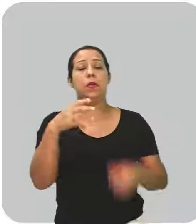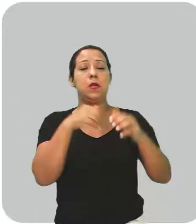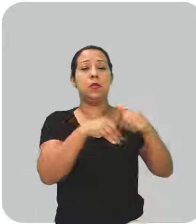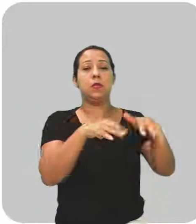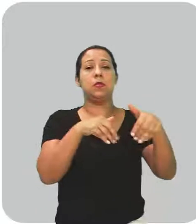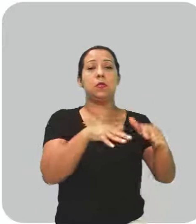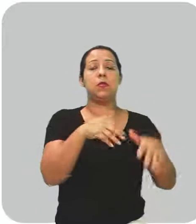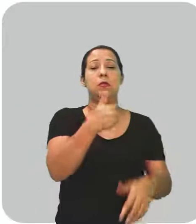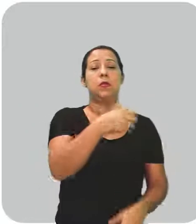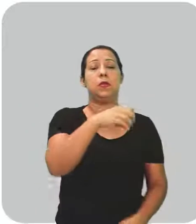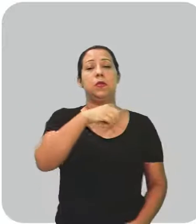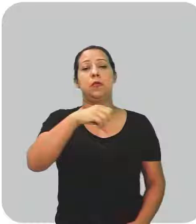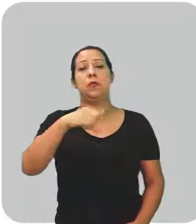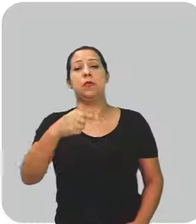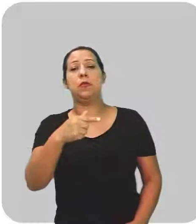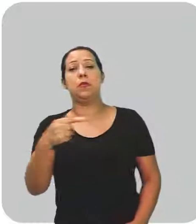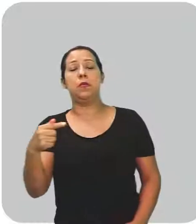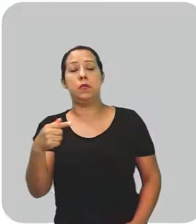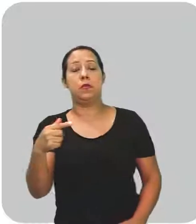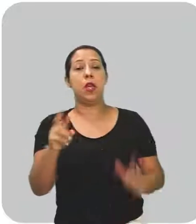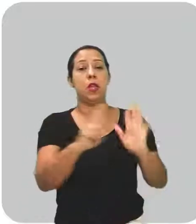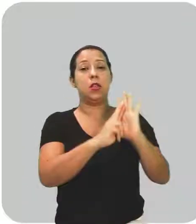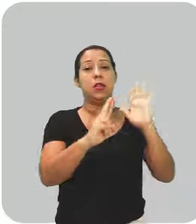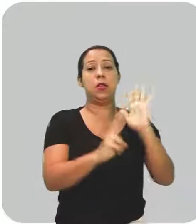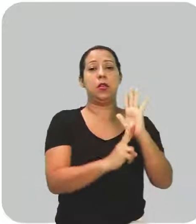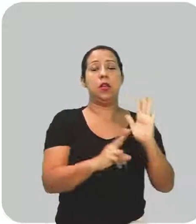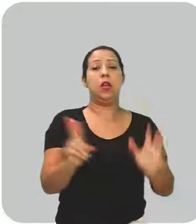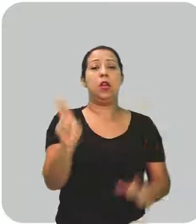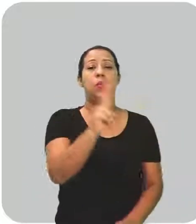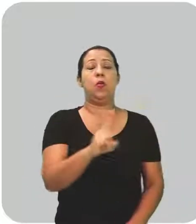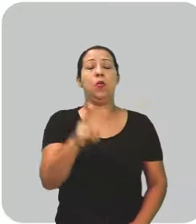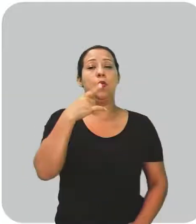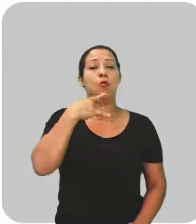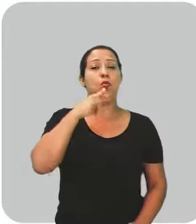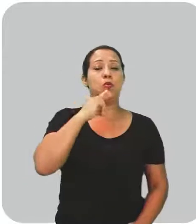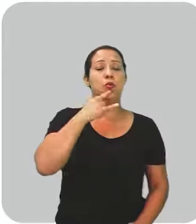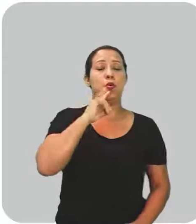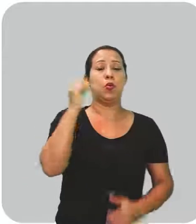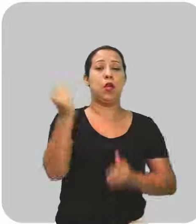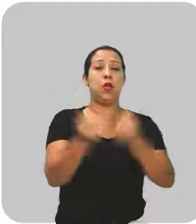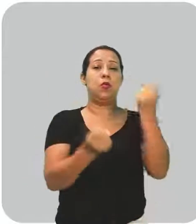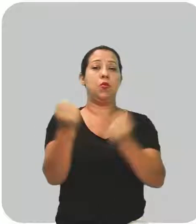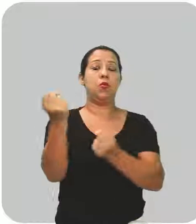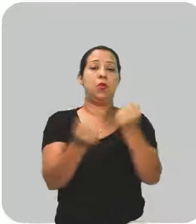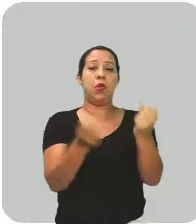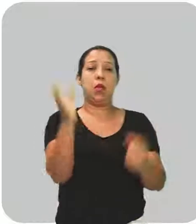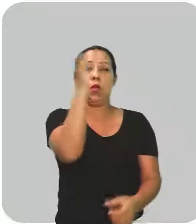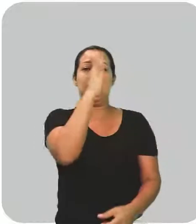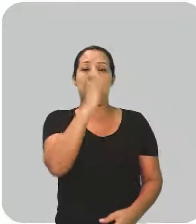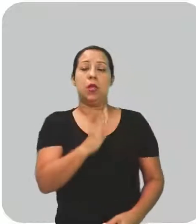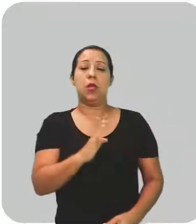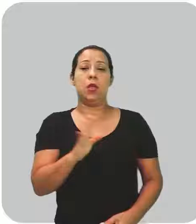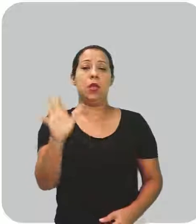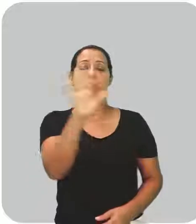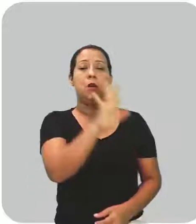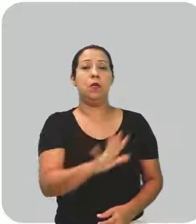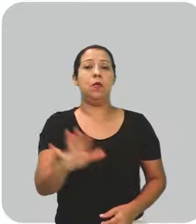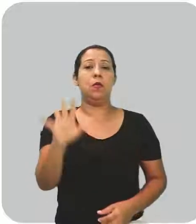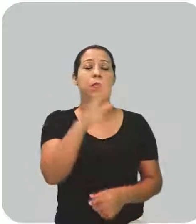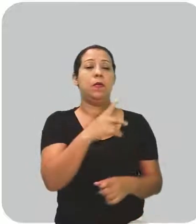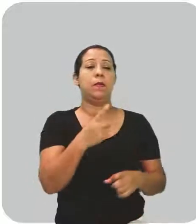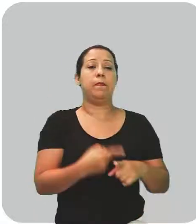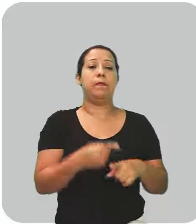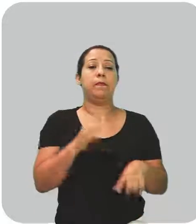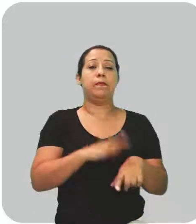1997, regula o uso de álcool no trânsito brasileiro. Mais conhecido como CTB, essa